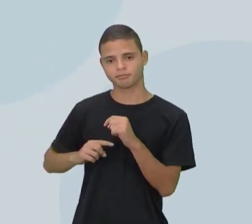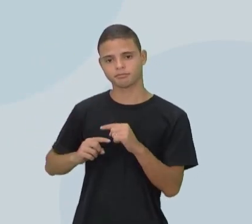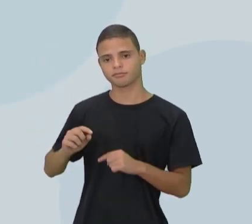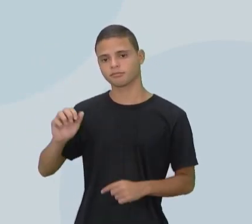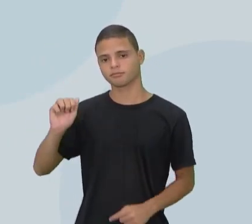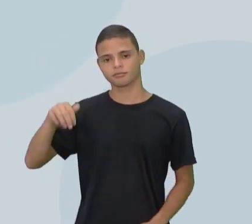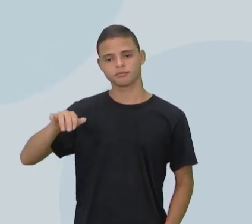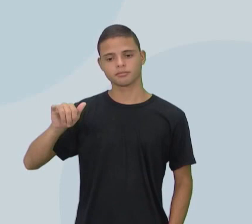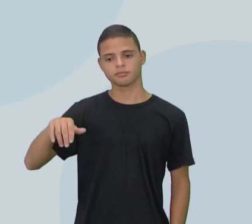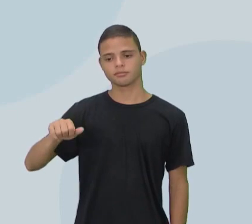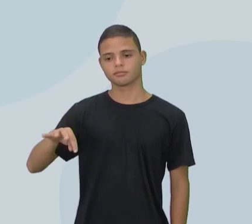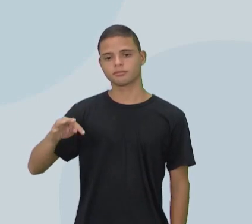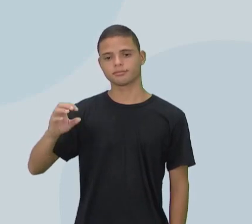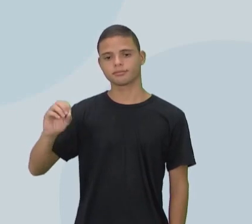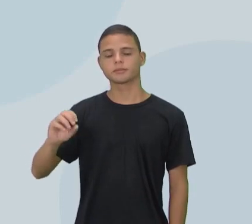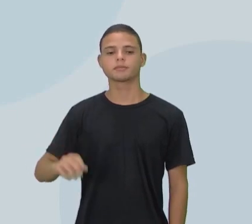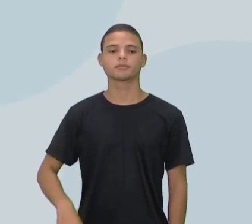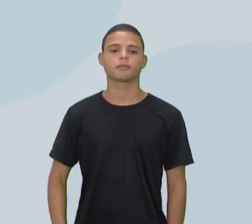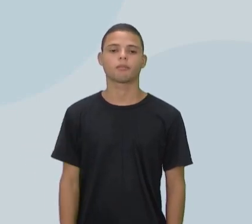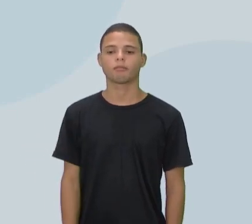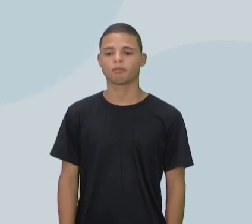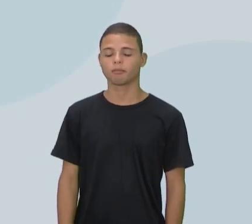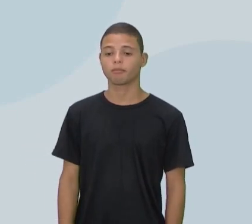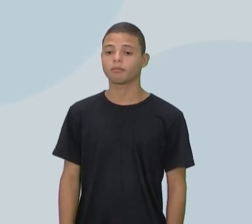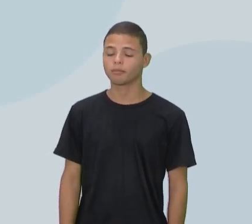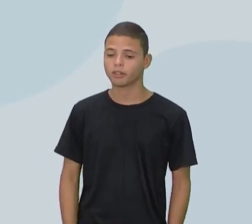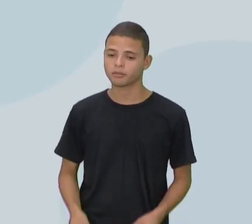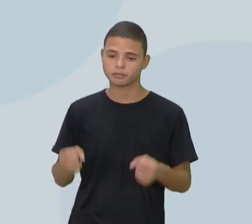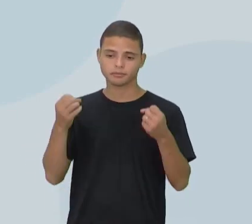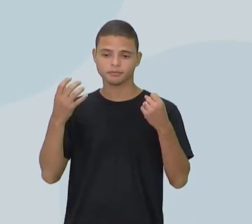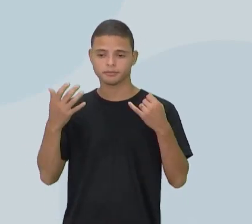denominado amianto, né? Então, ó, conforme eu